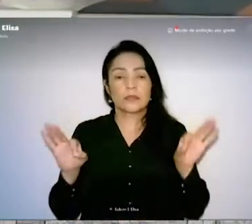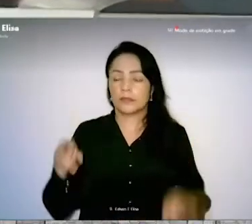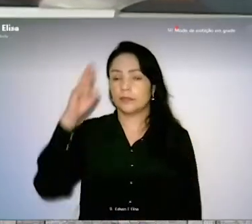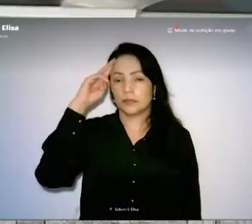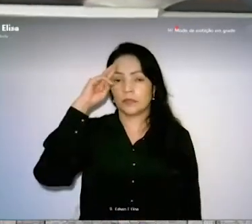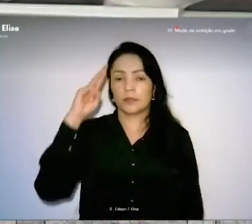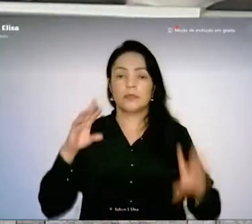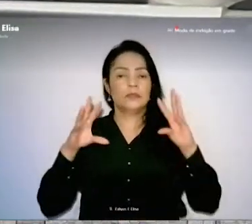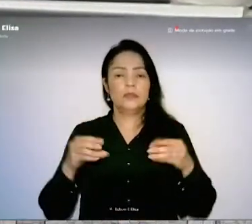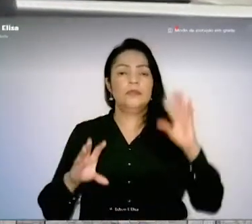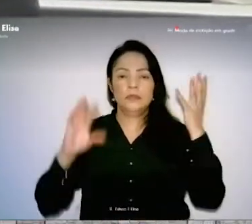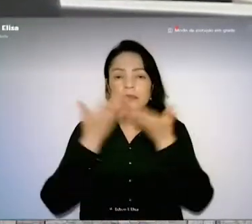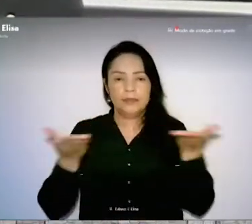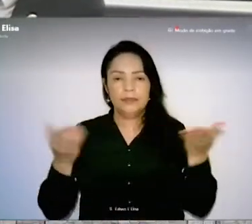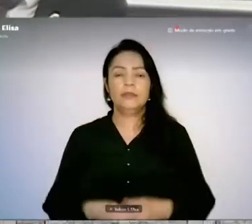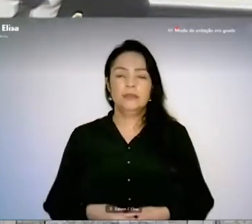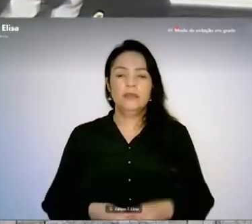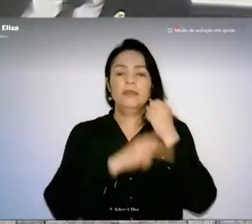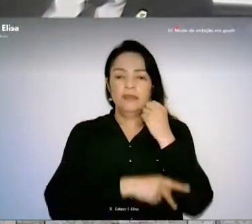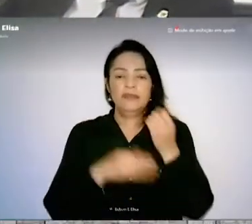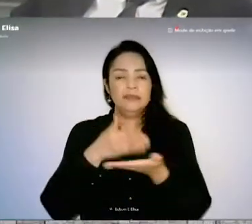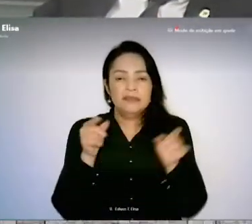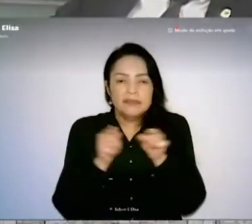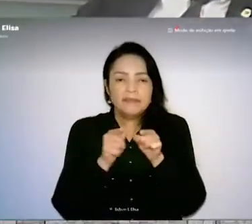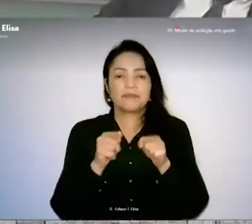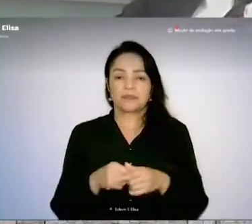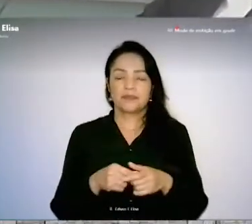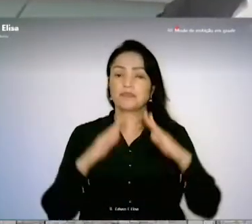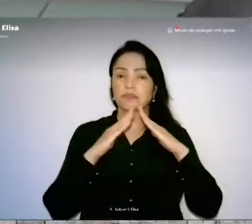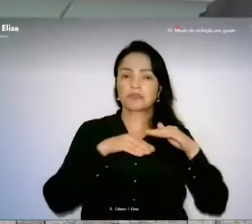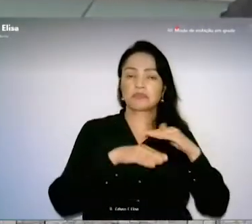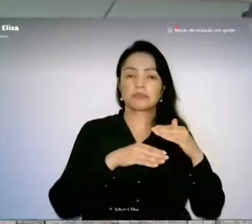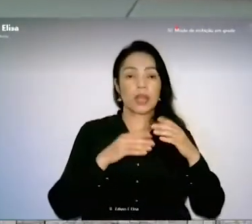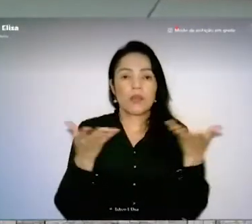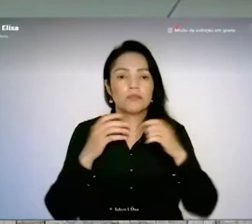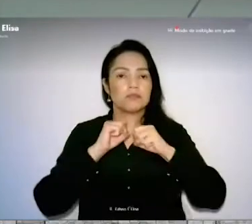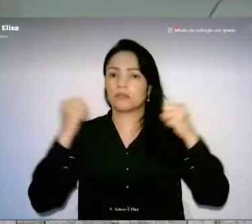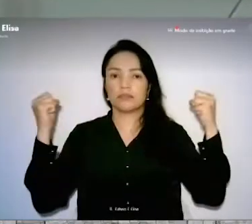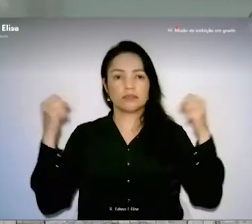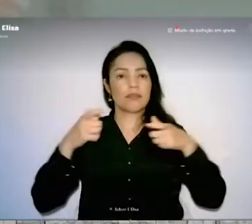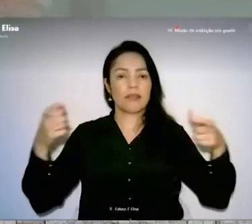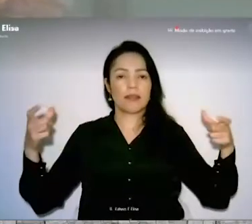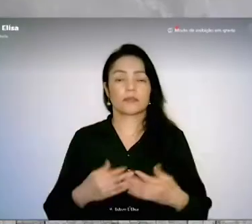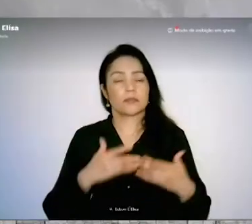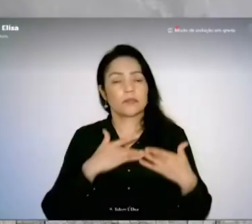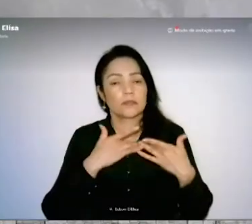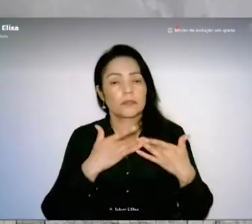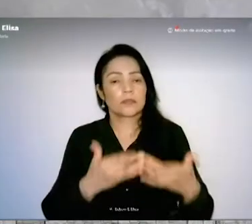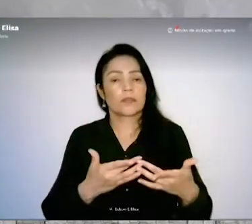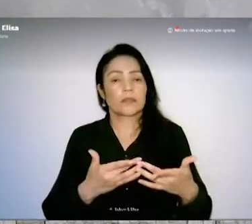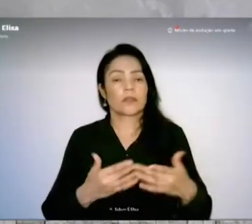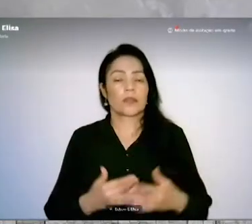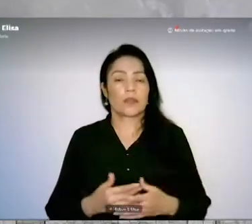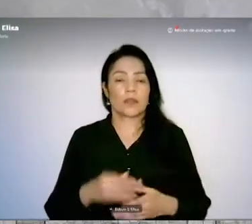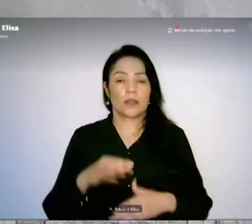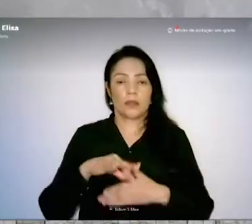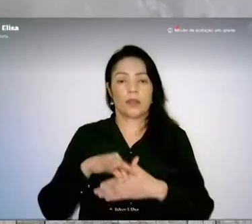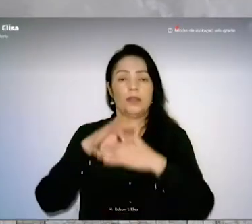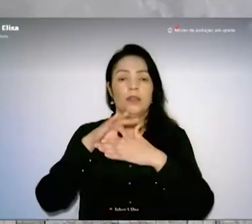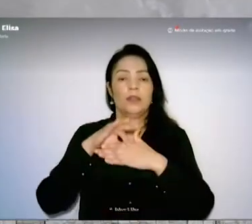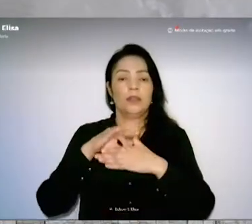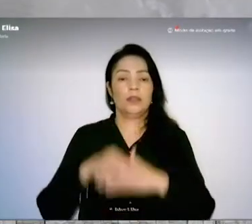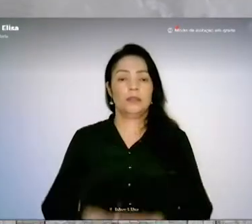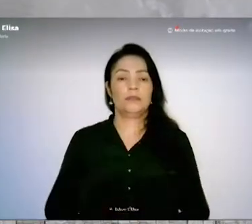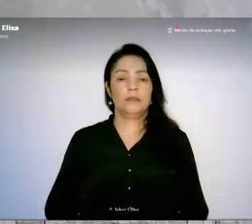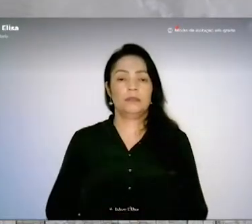auxílio financeiro do poder público. Em sua fala defendendo o projeto, o vereador Lelo Pagani destacou os princípios